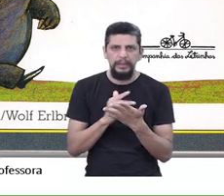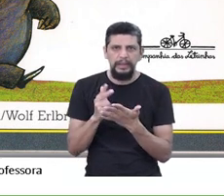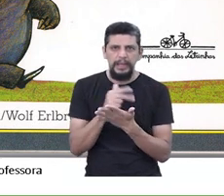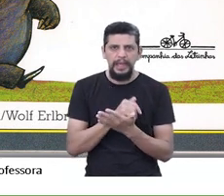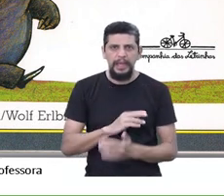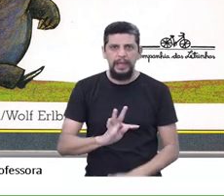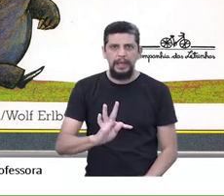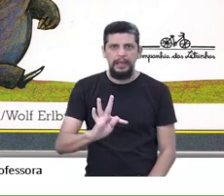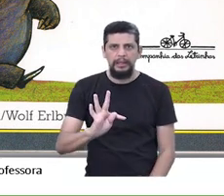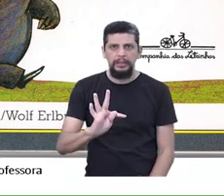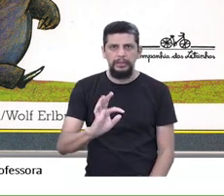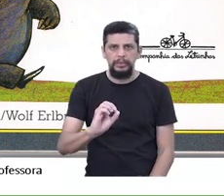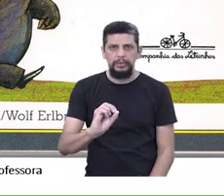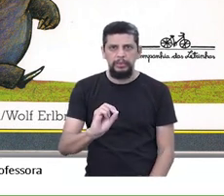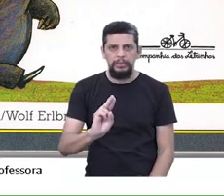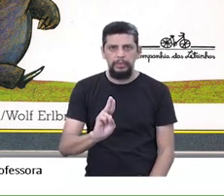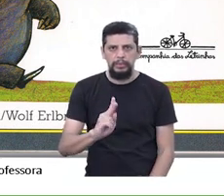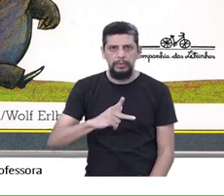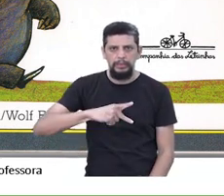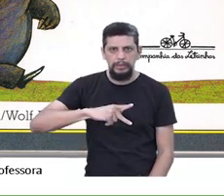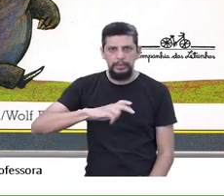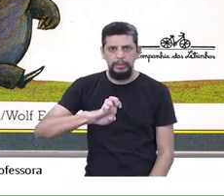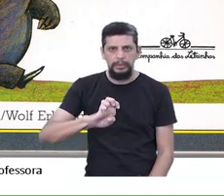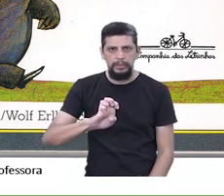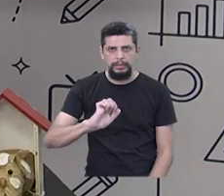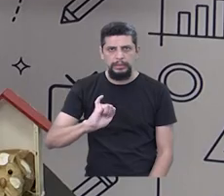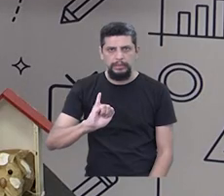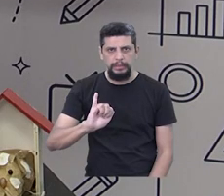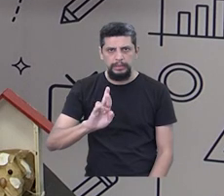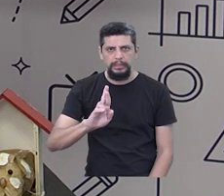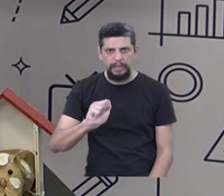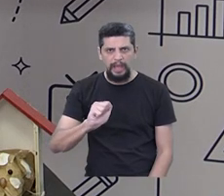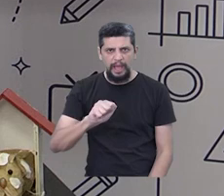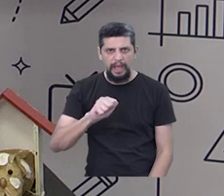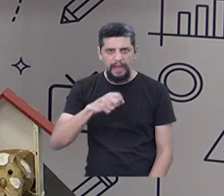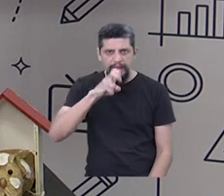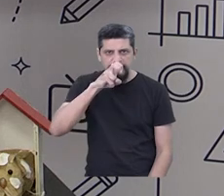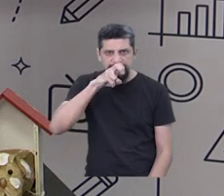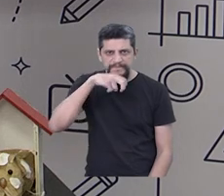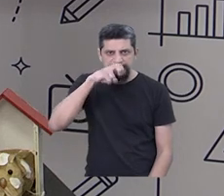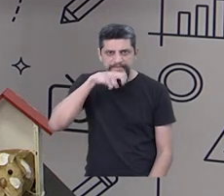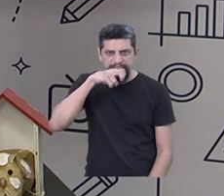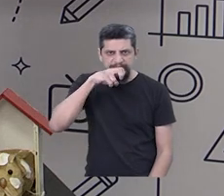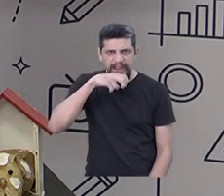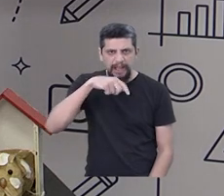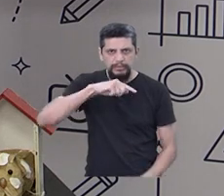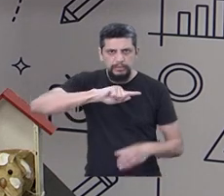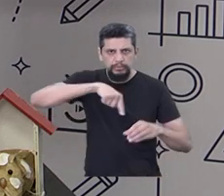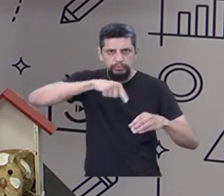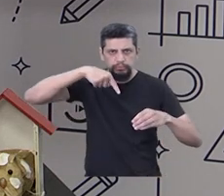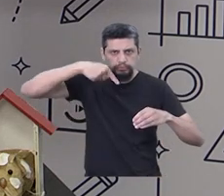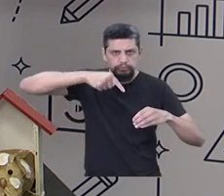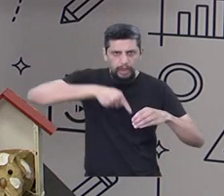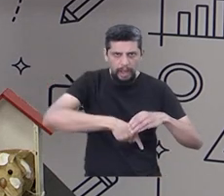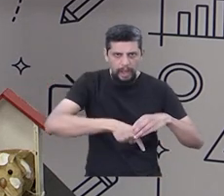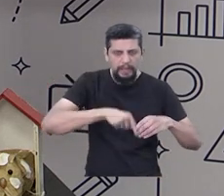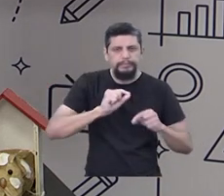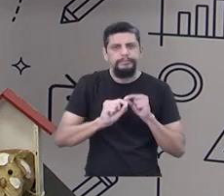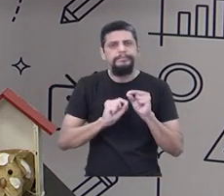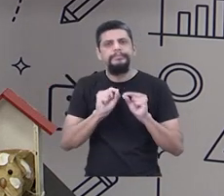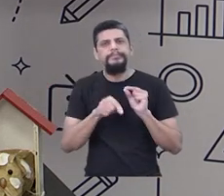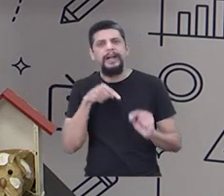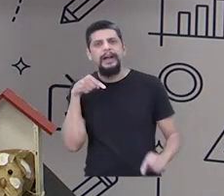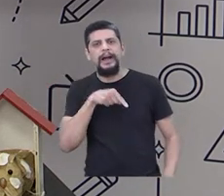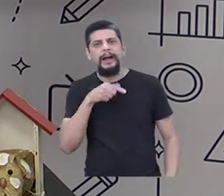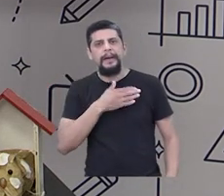De uma topeira. Eu apresentei topeira aqui? Apresentei, ela está aqui. E,